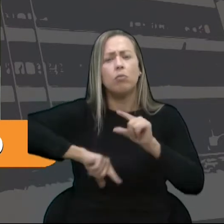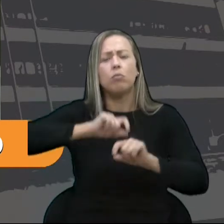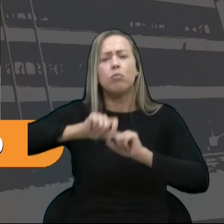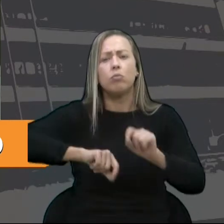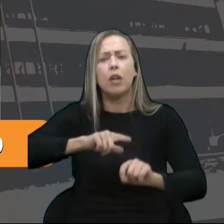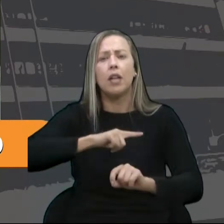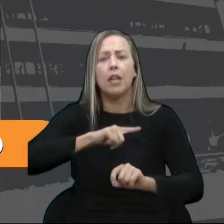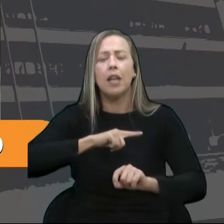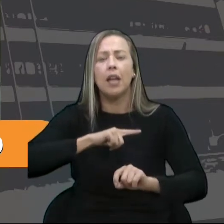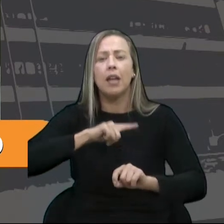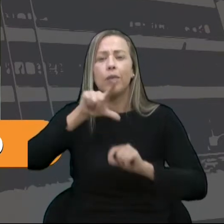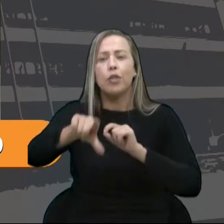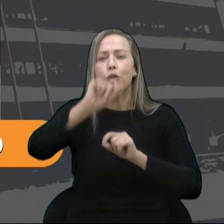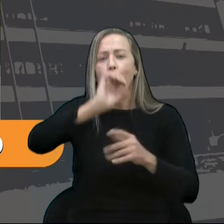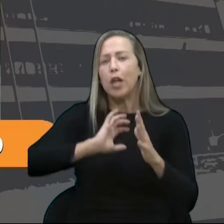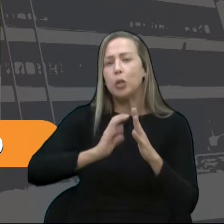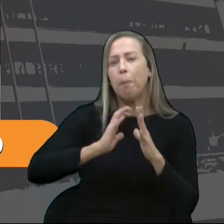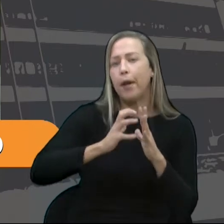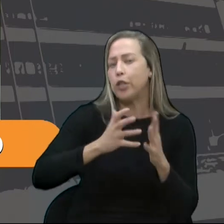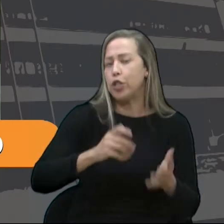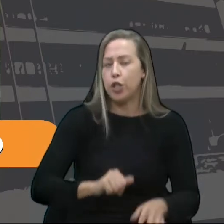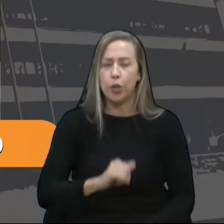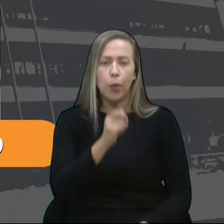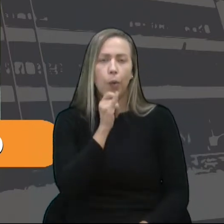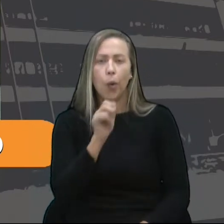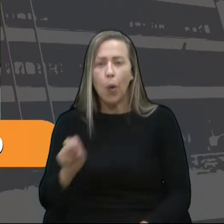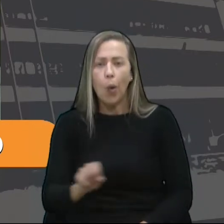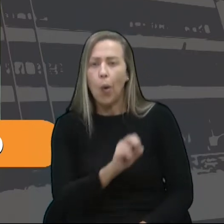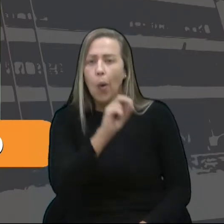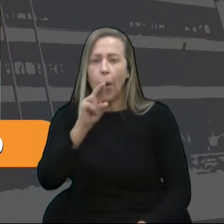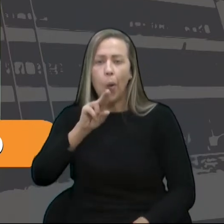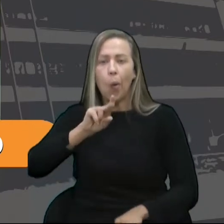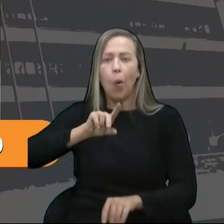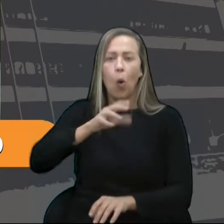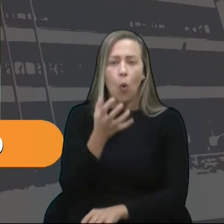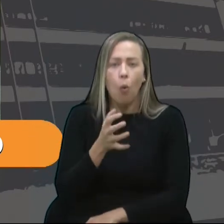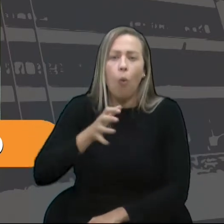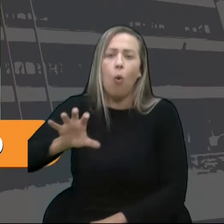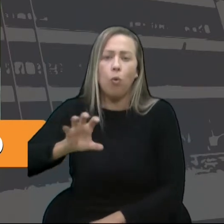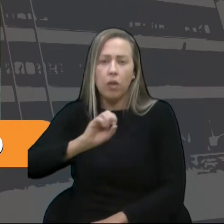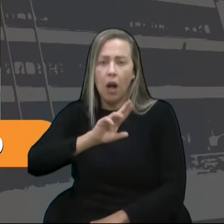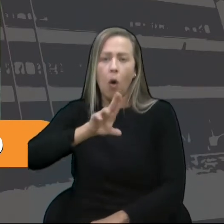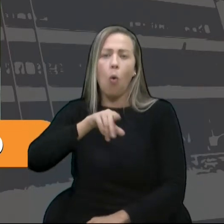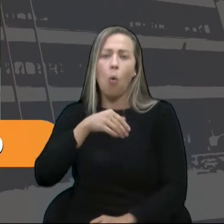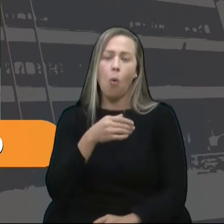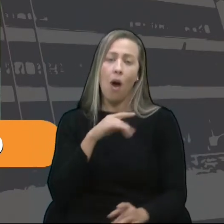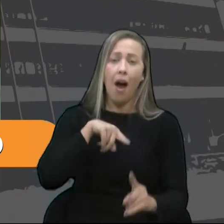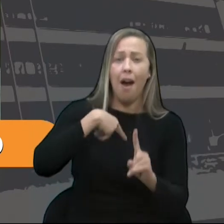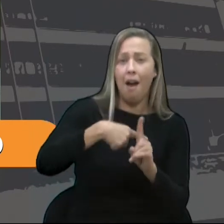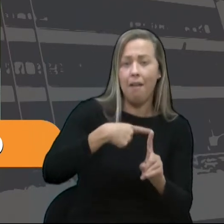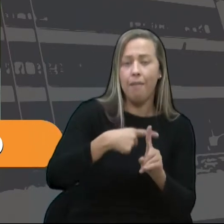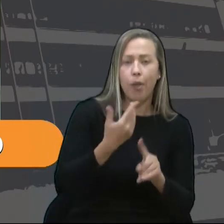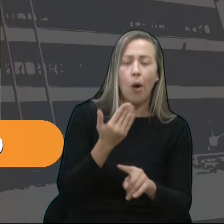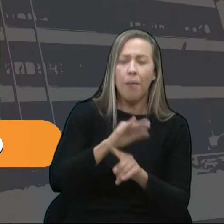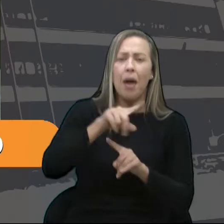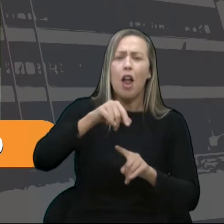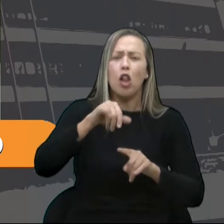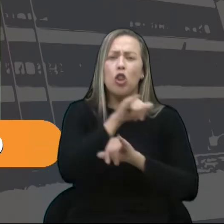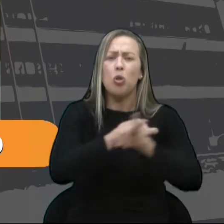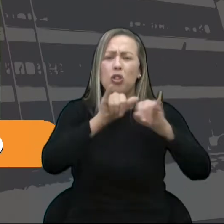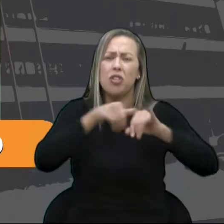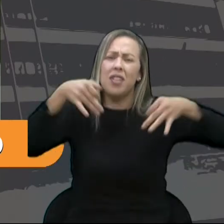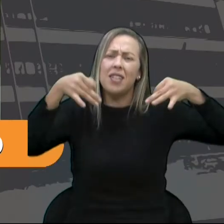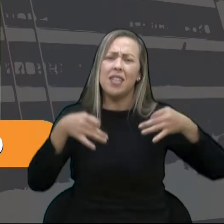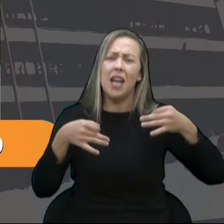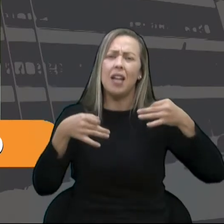características partidárias ou de ativismo, mas que fossem notícias equilibradas.